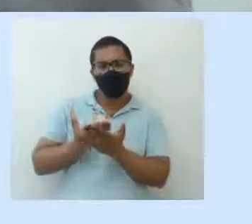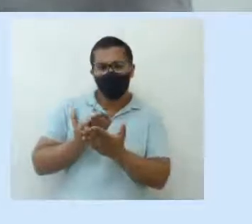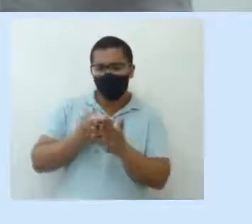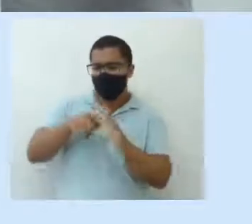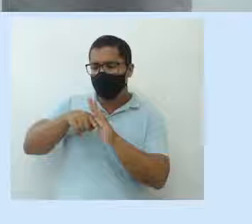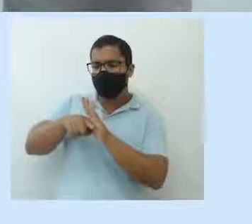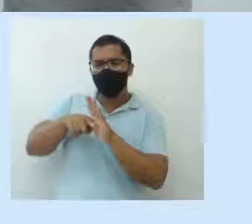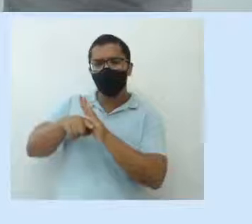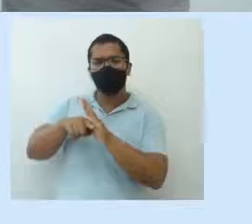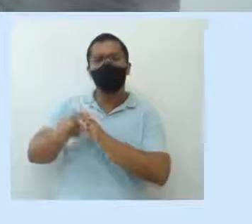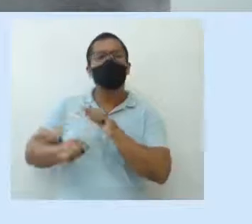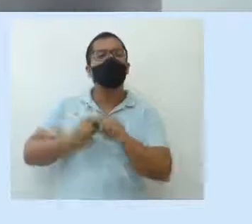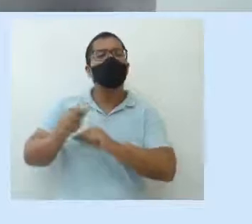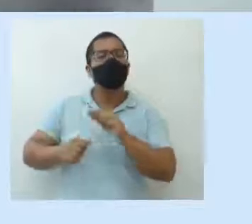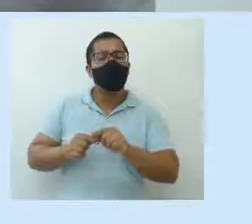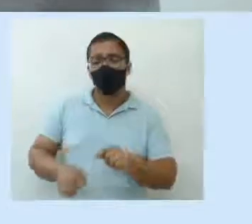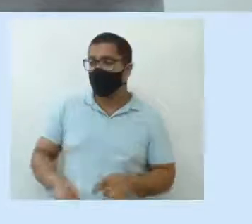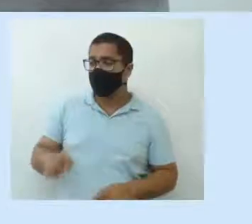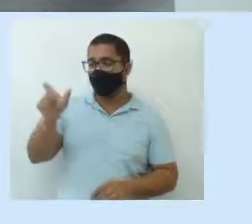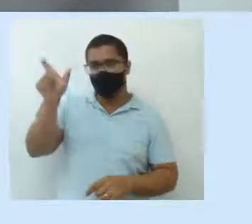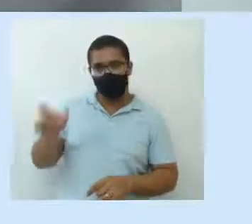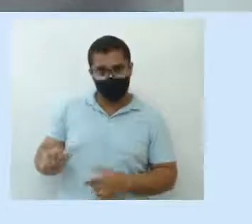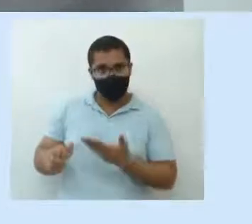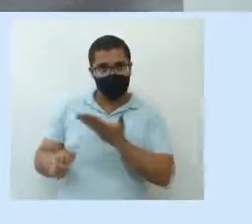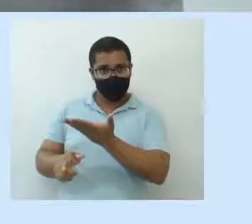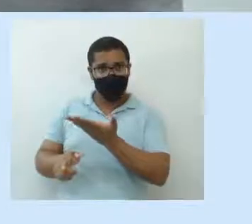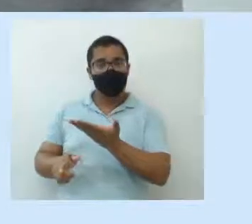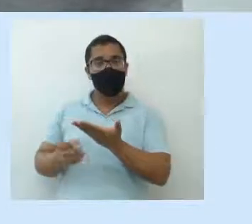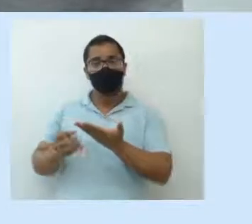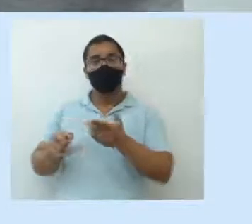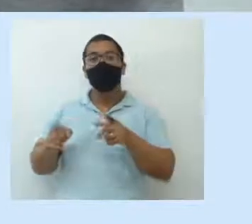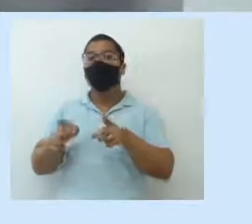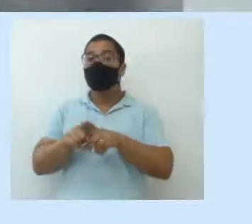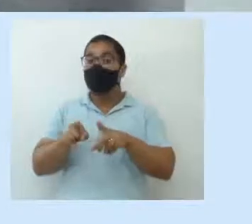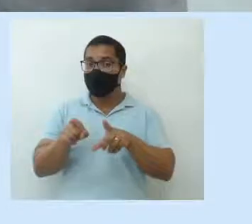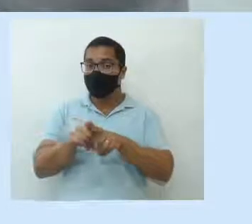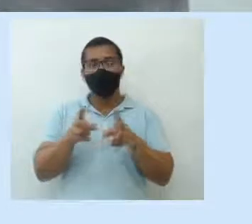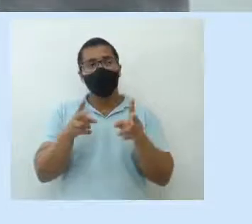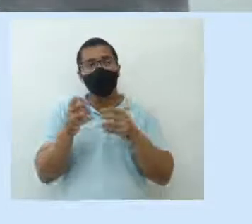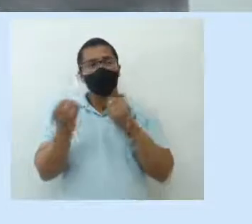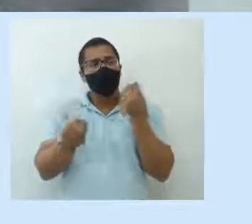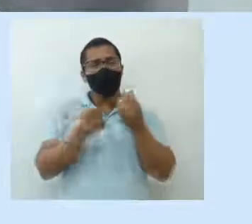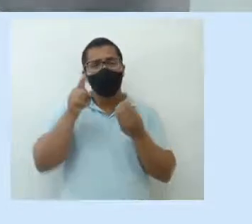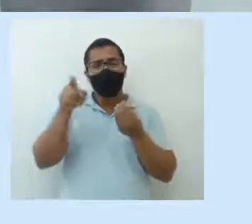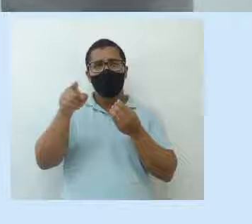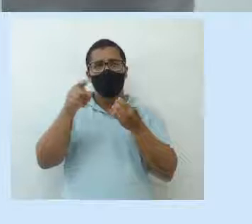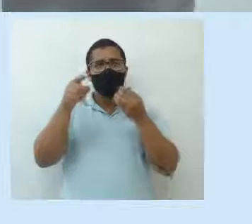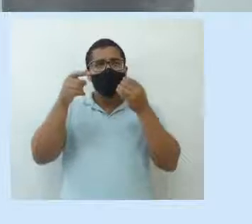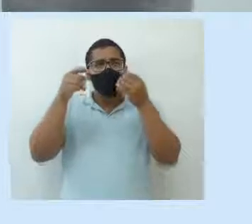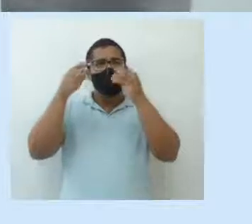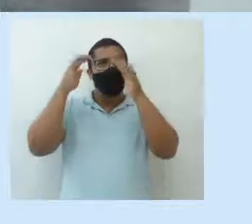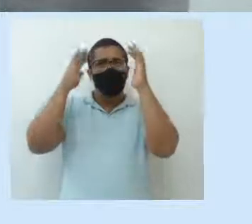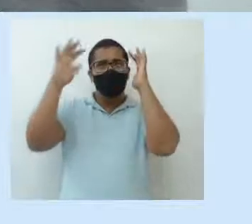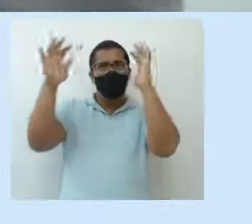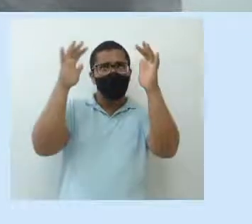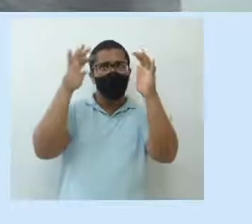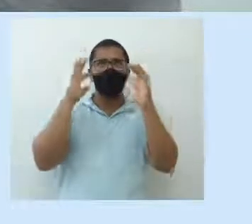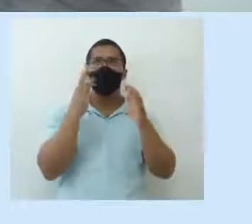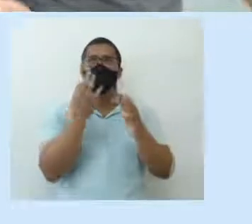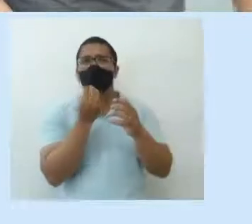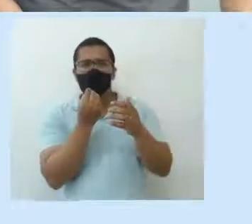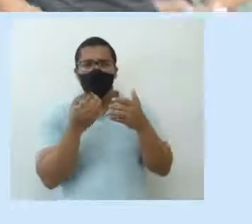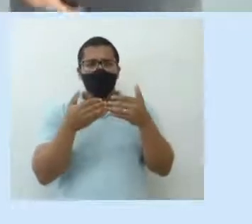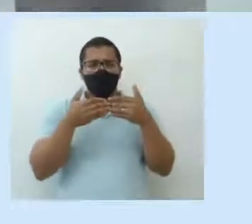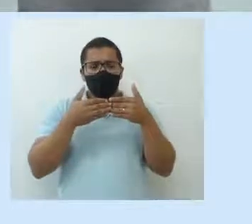de Edmund Husserl e observar como ele rompe com o pensamento filosófico de conhecimento de